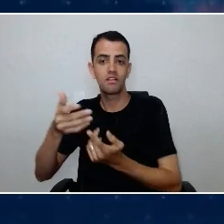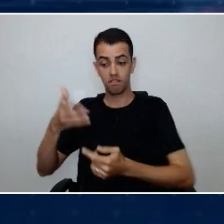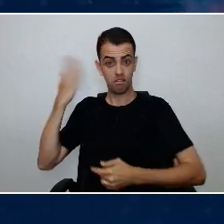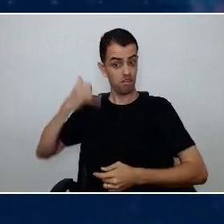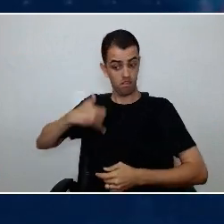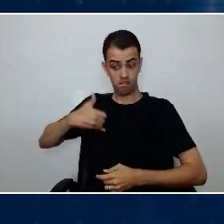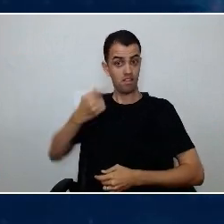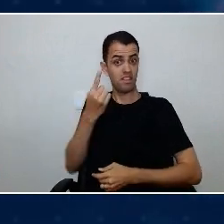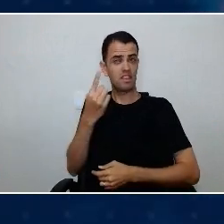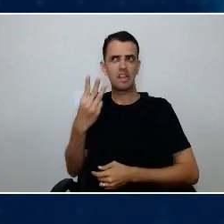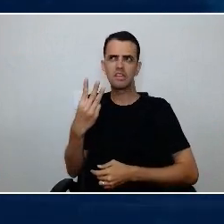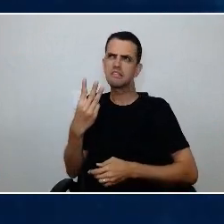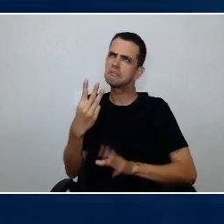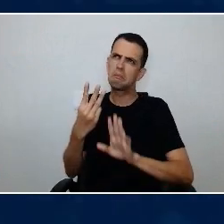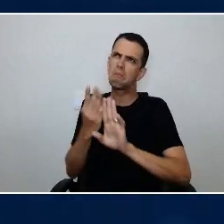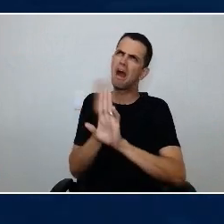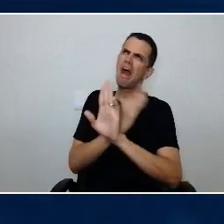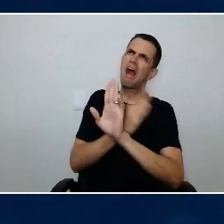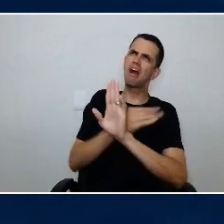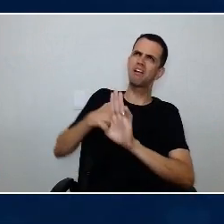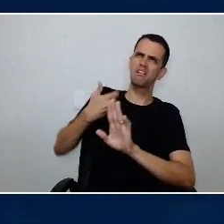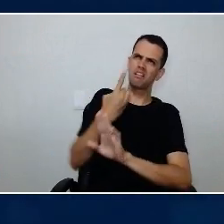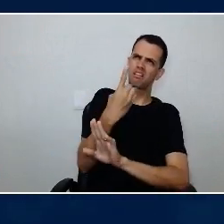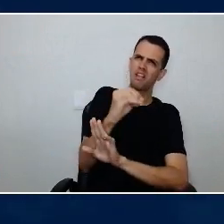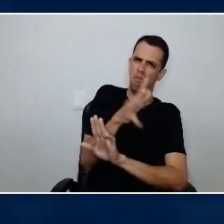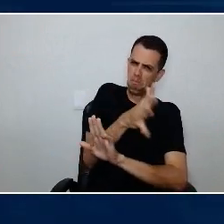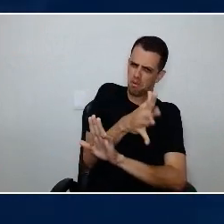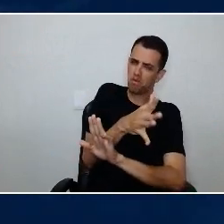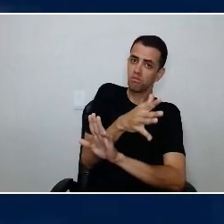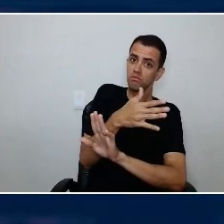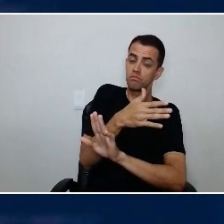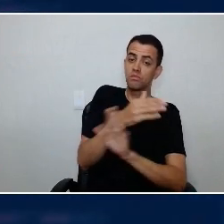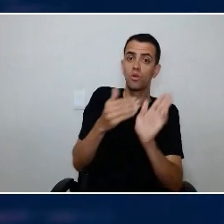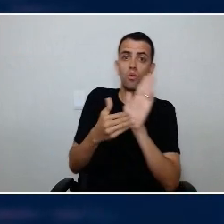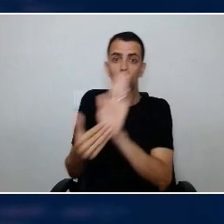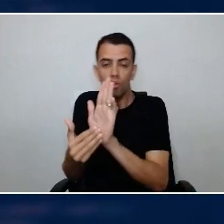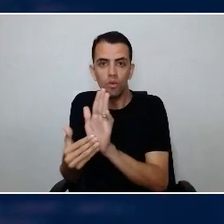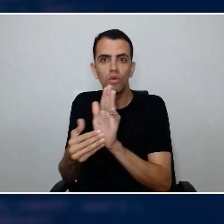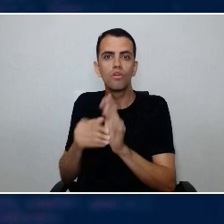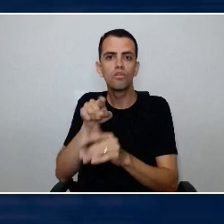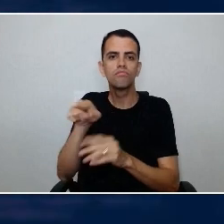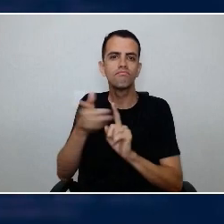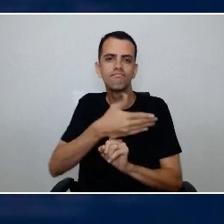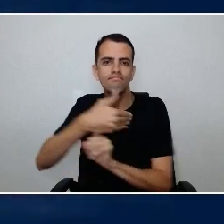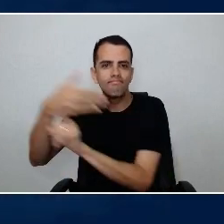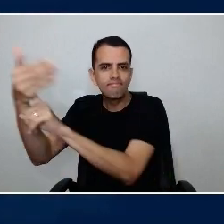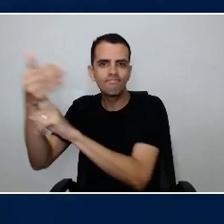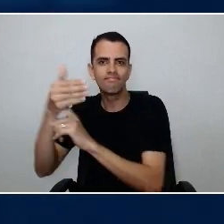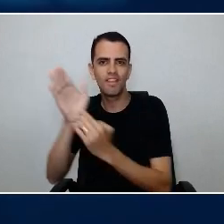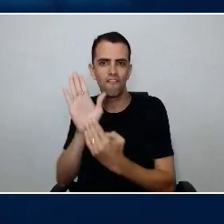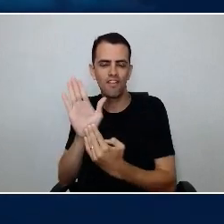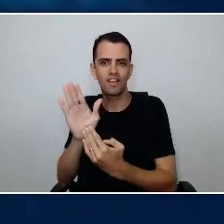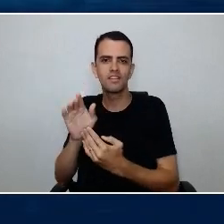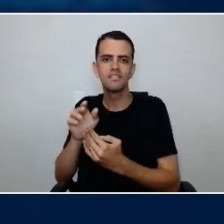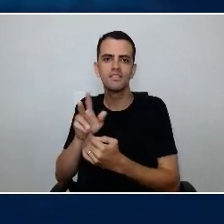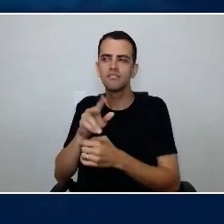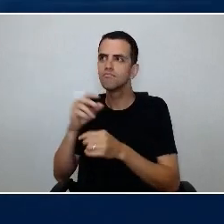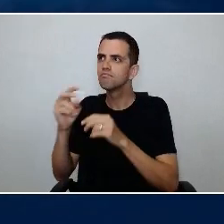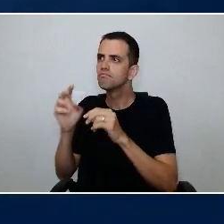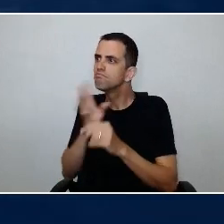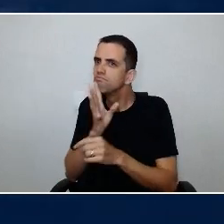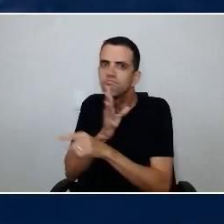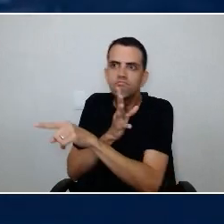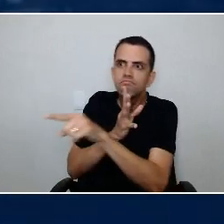criança Acho que uns 10 por aí então eu conheci muita gente eu conheci muita gente que me fizeram entender esse